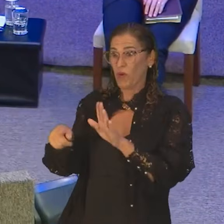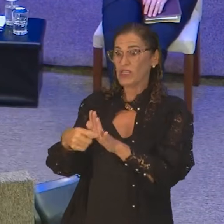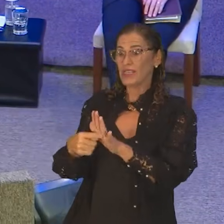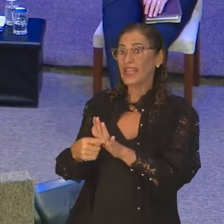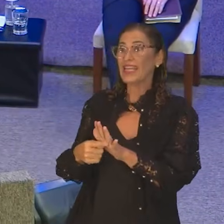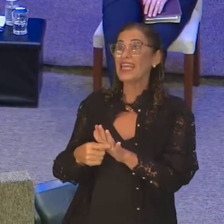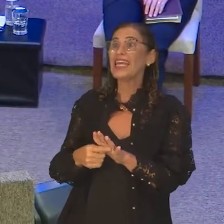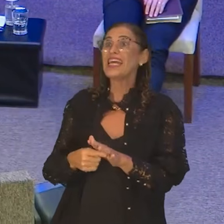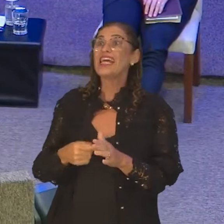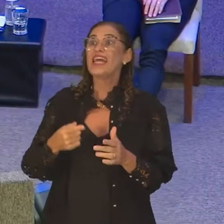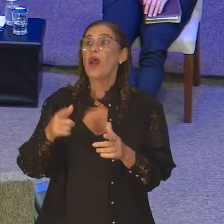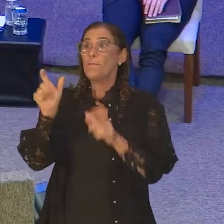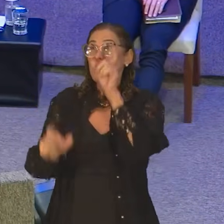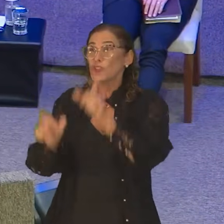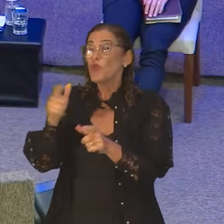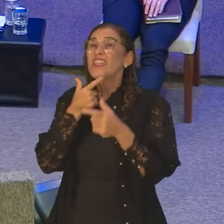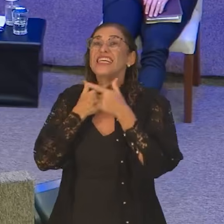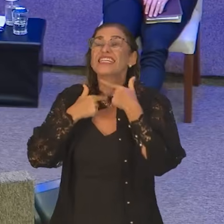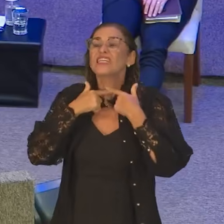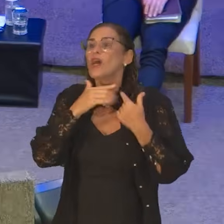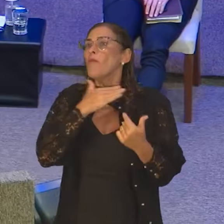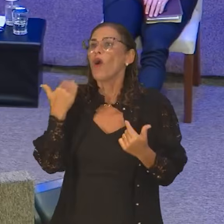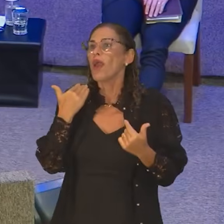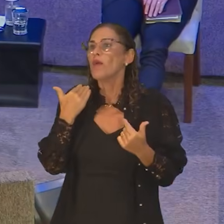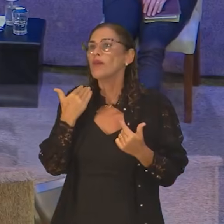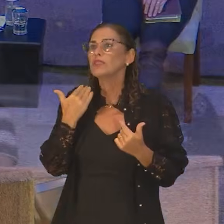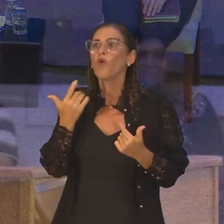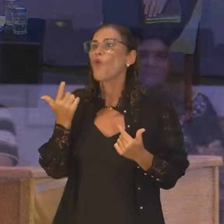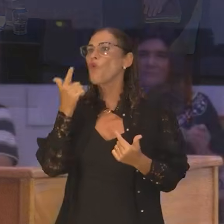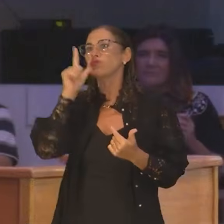mas a morte fugirá deles.